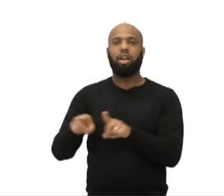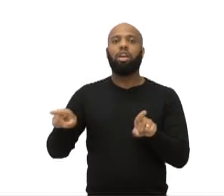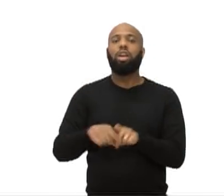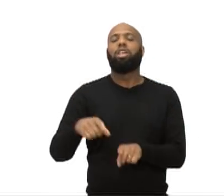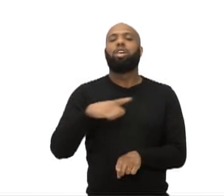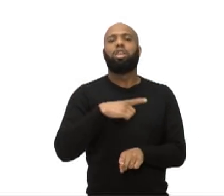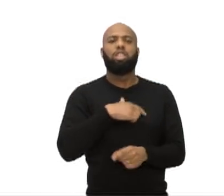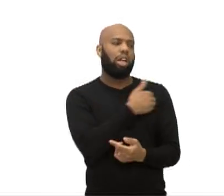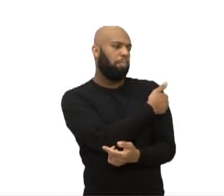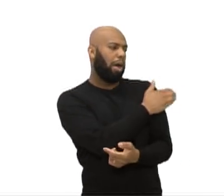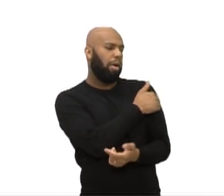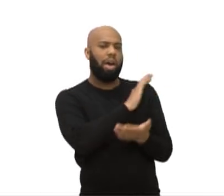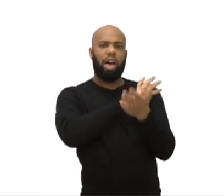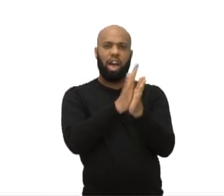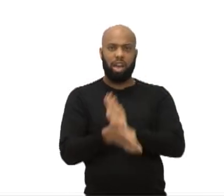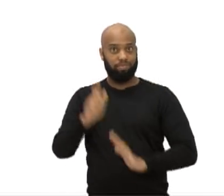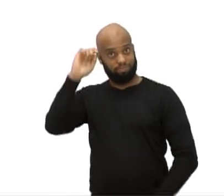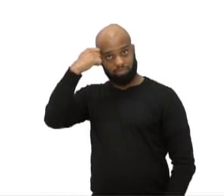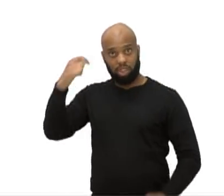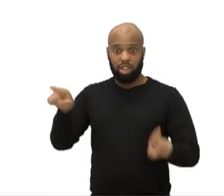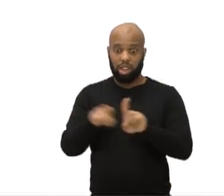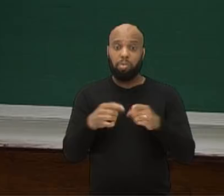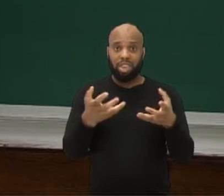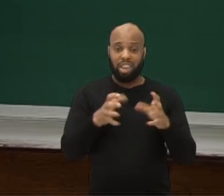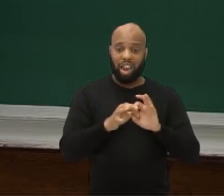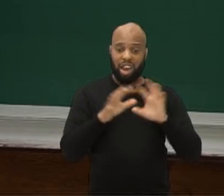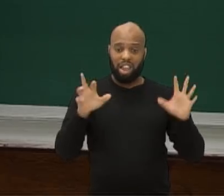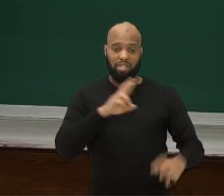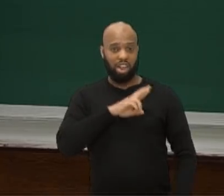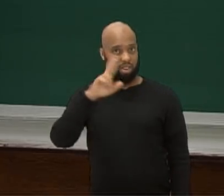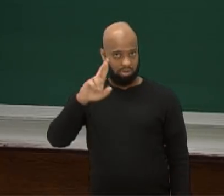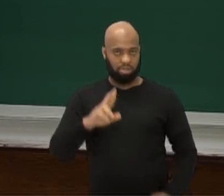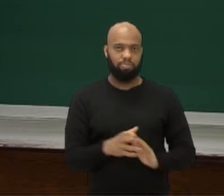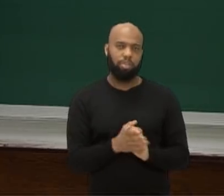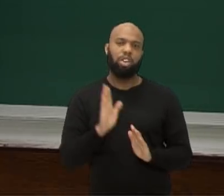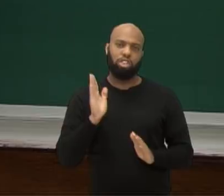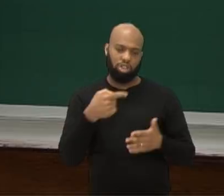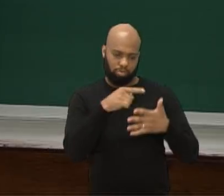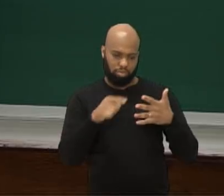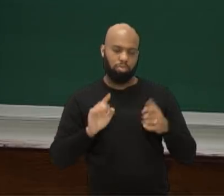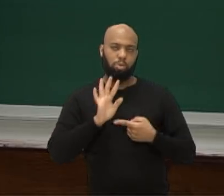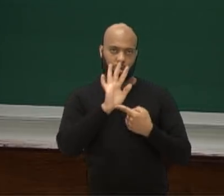africanos afrodescendentes, incluindo a liberdade de culto. Aspectos que nós já mencionamos.